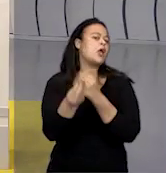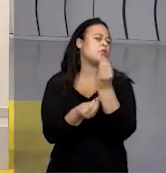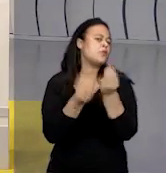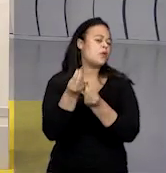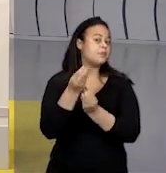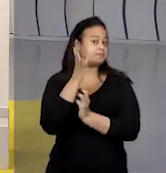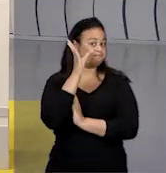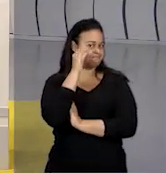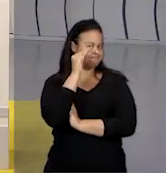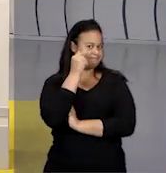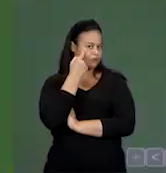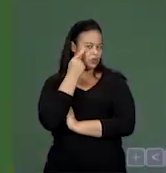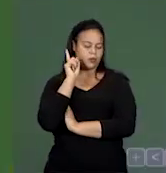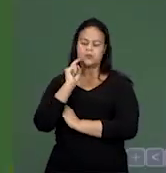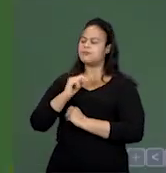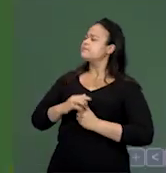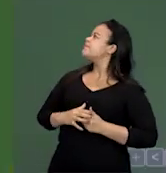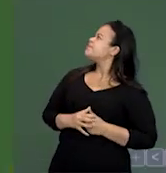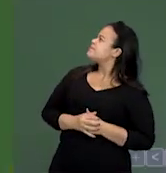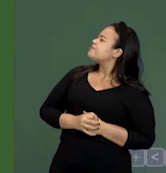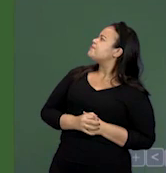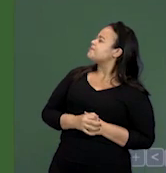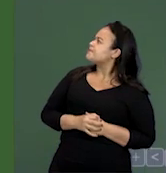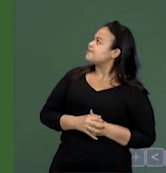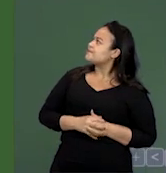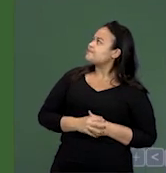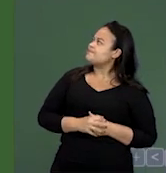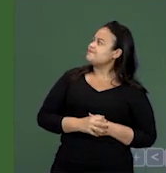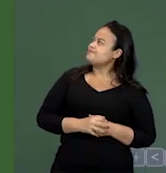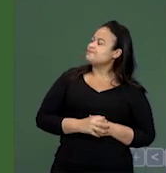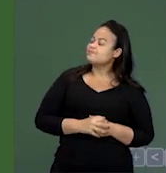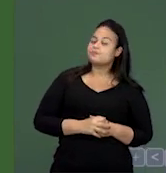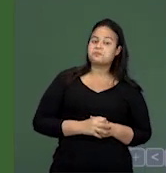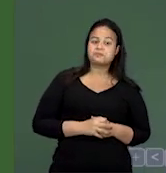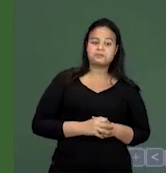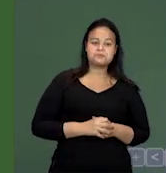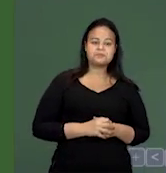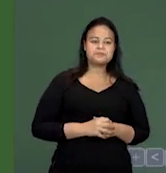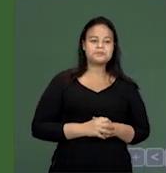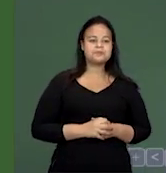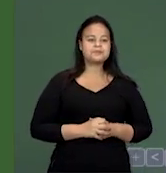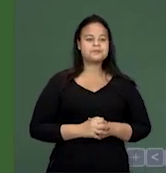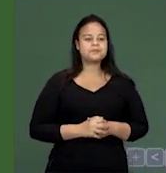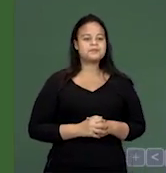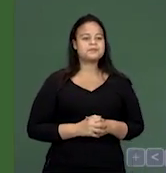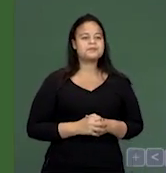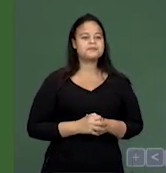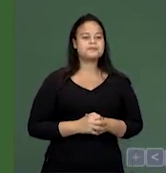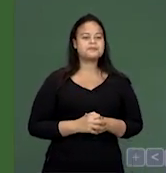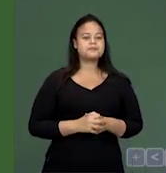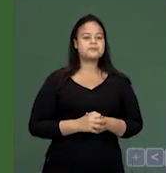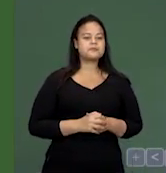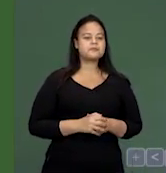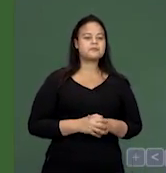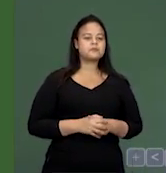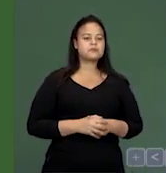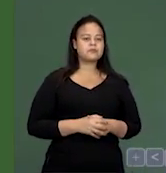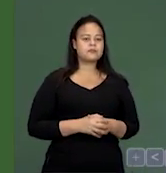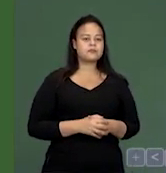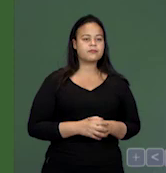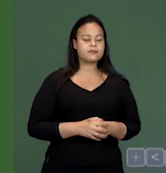interessante. Então tem lá, olha. Opa, vamos fazer uma canetinha mais grossa aqui.